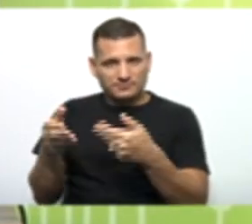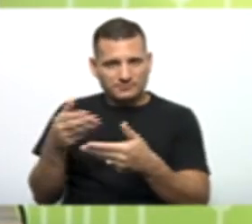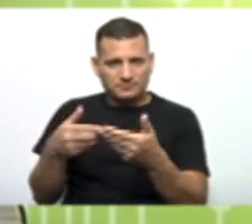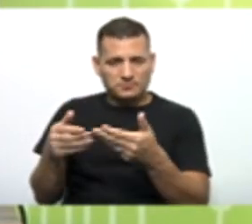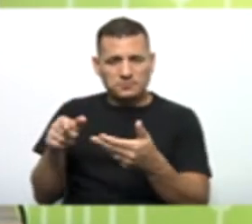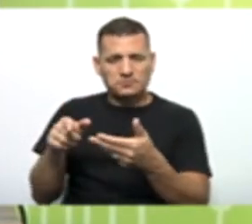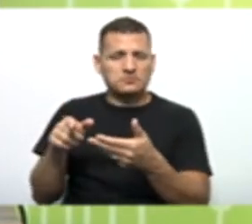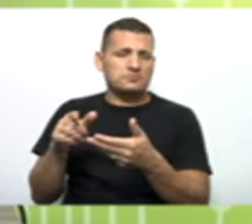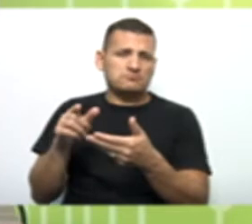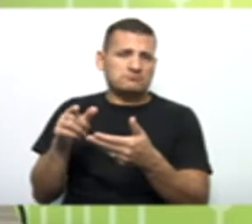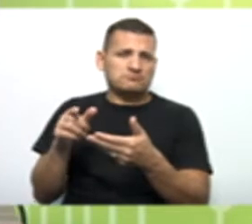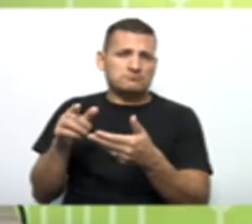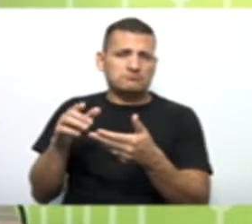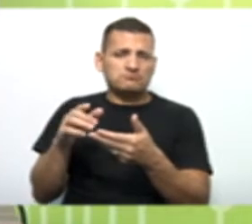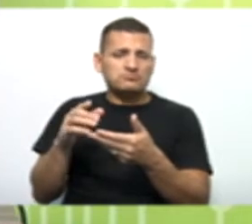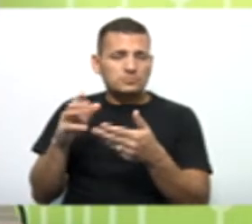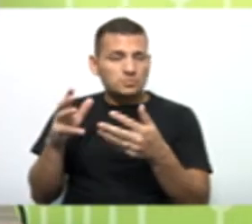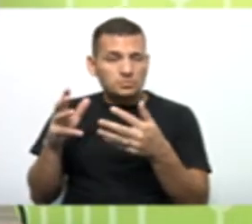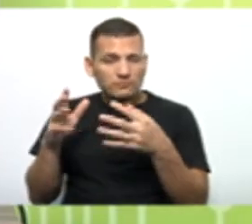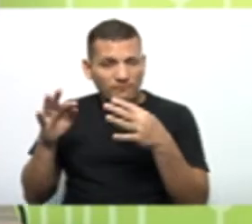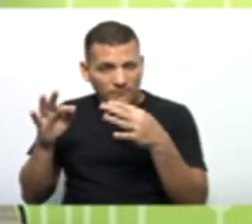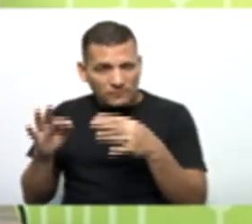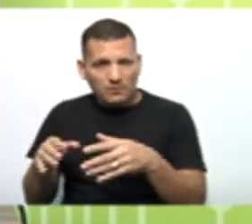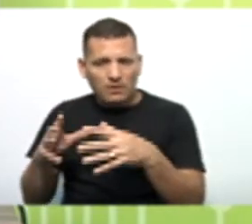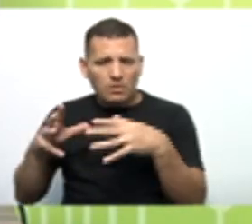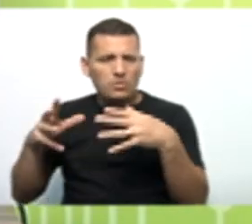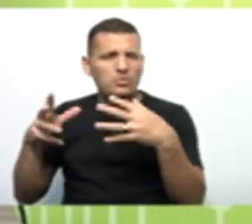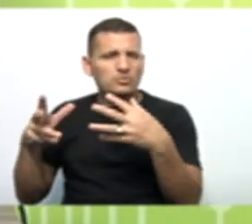fazer um bloco de